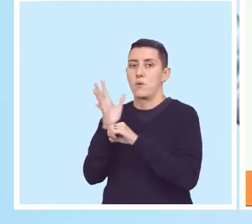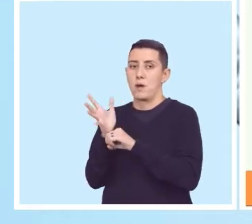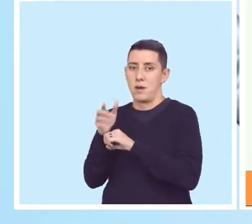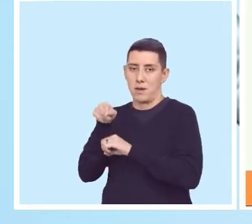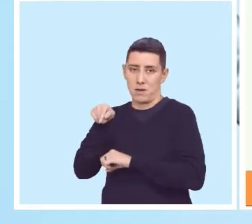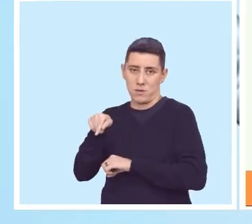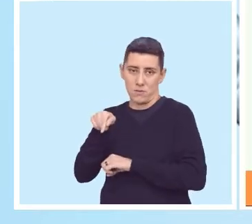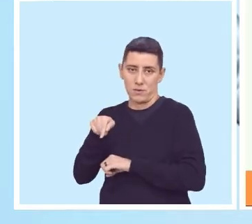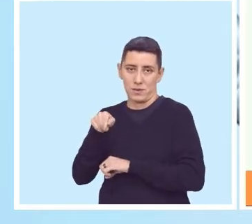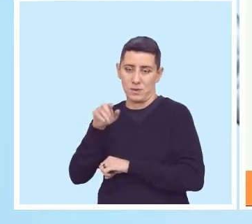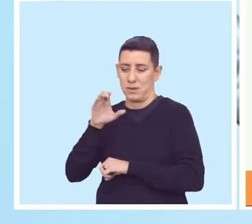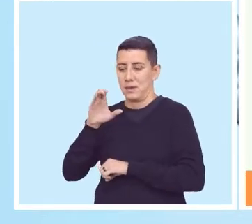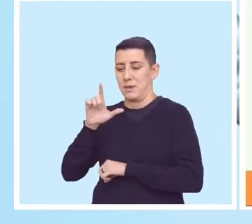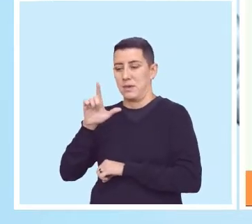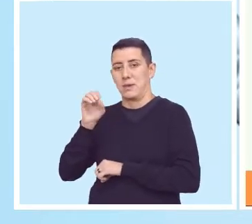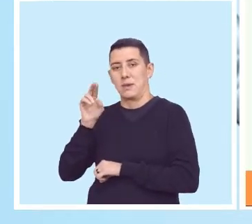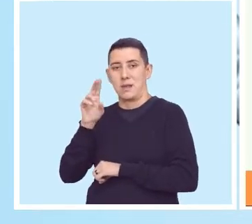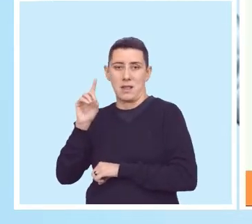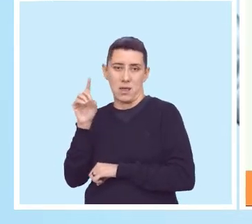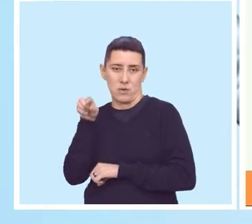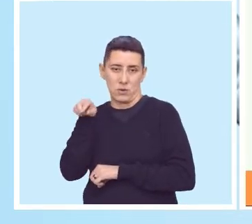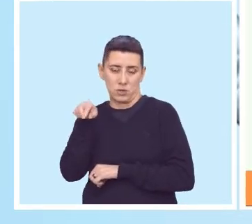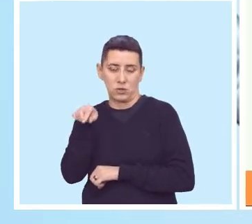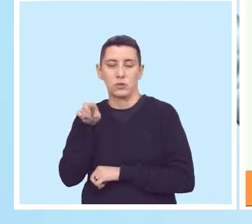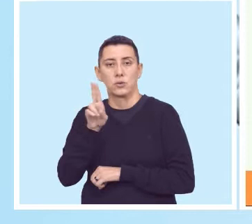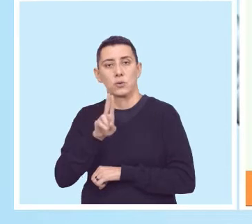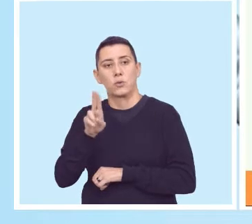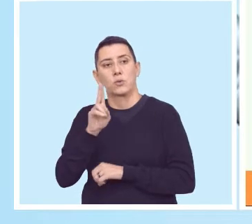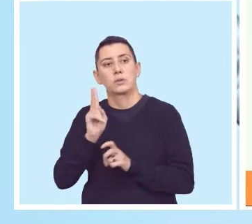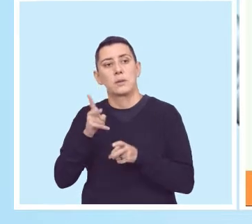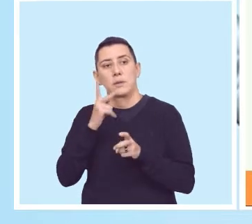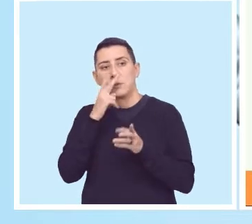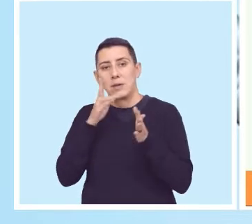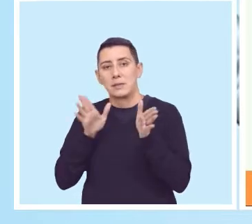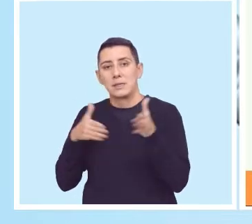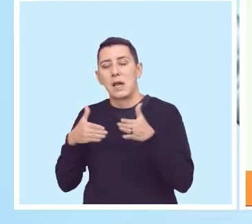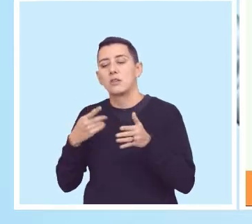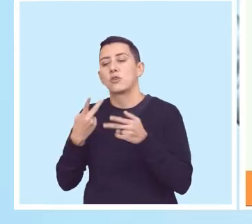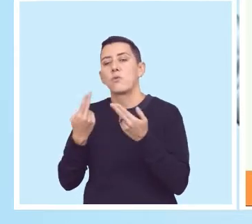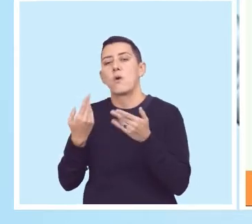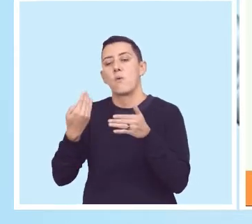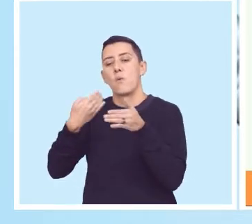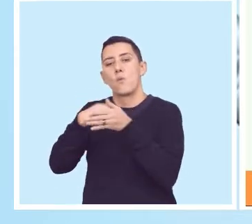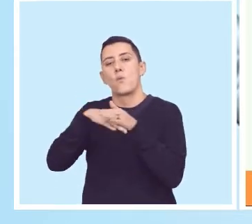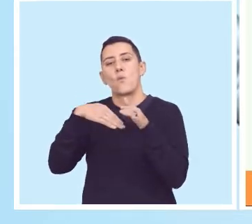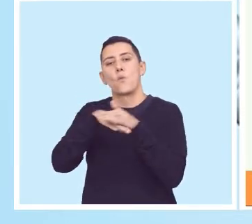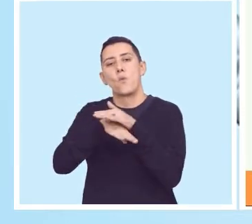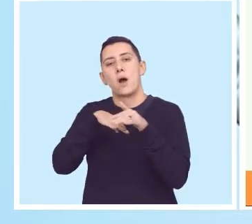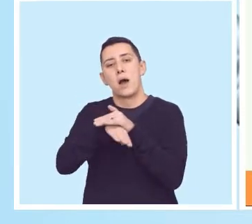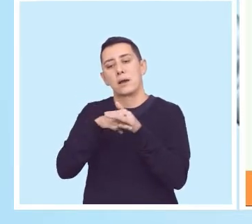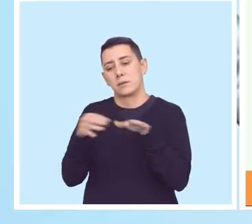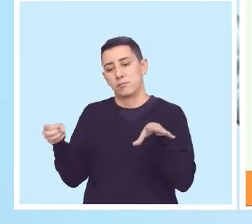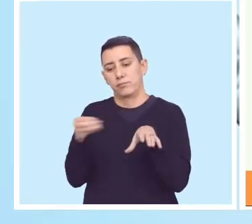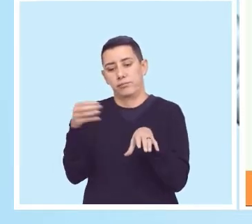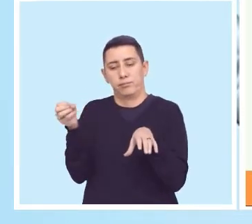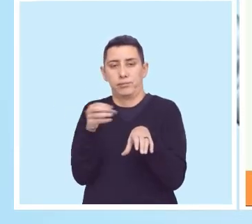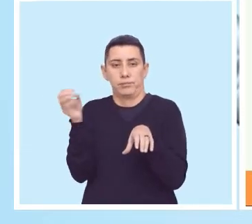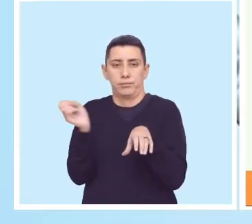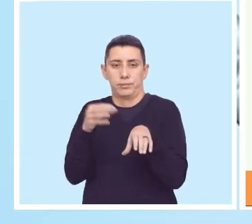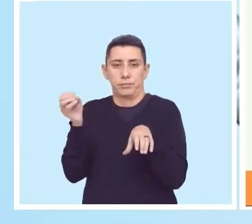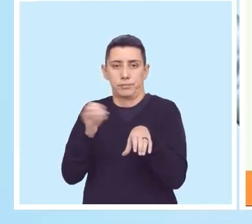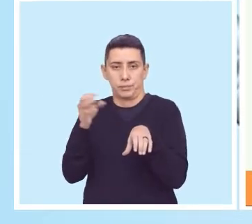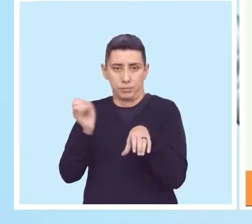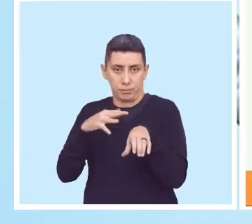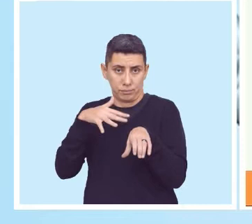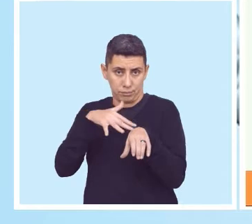nessa caixinha, relacionado à parte de armazenamento. Então, aqui nós utilizamos o